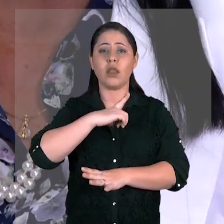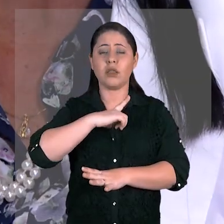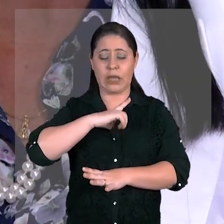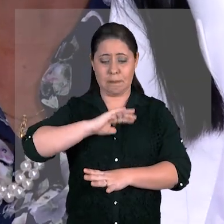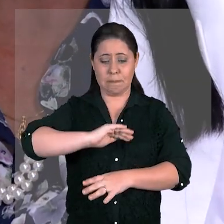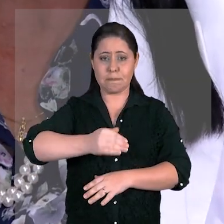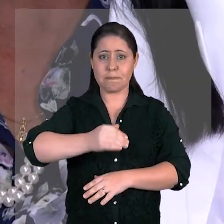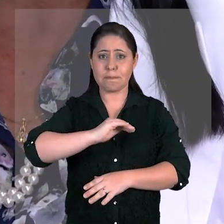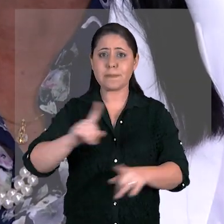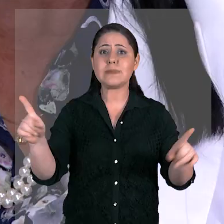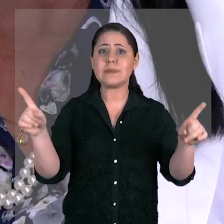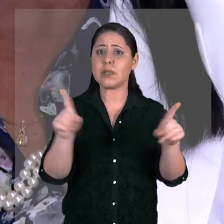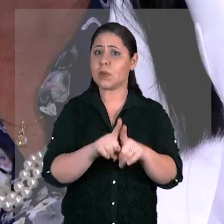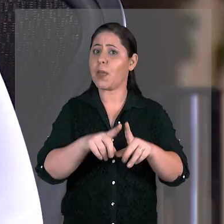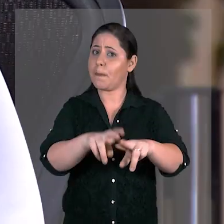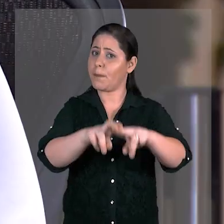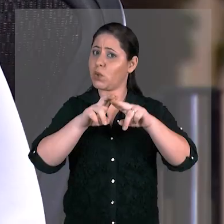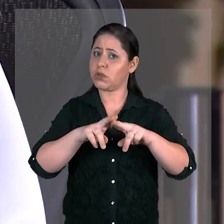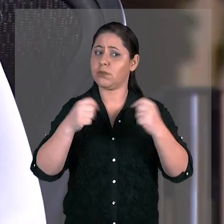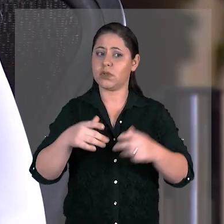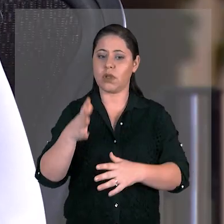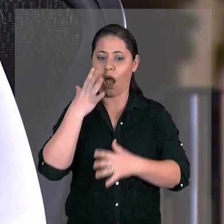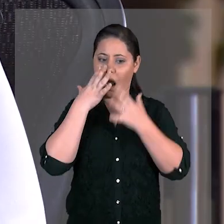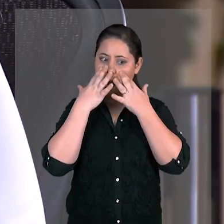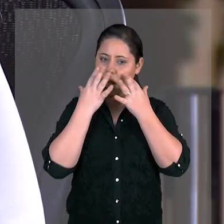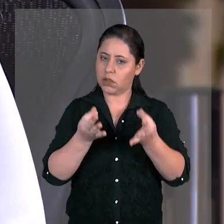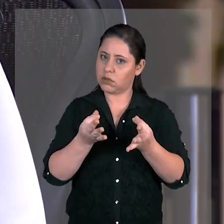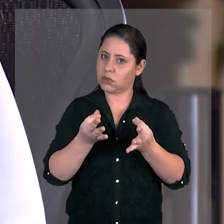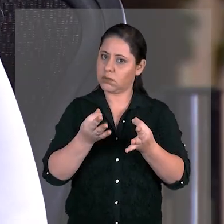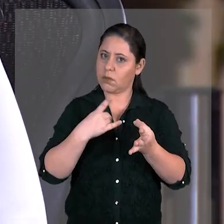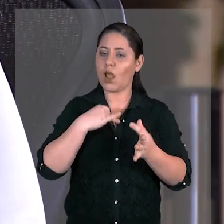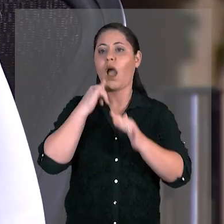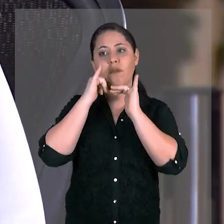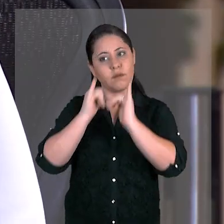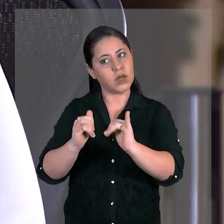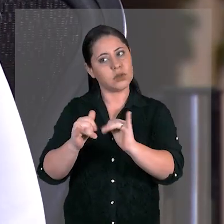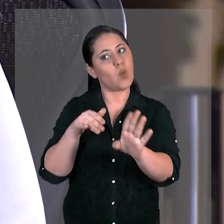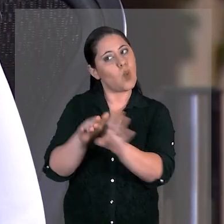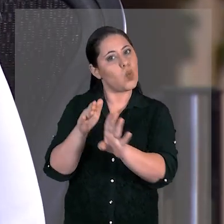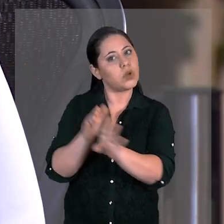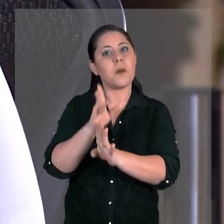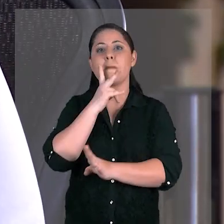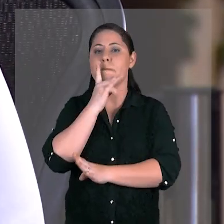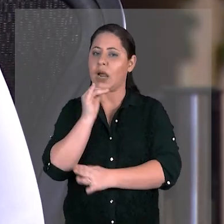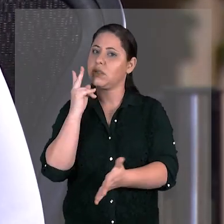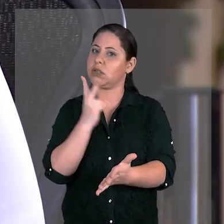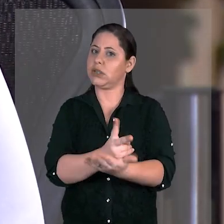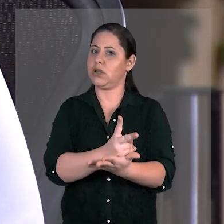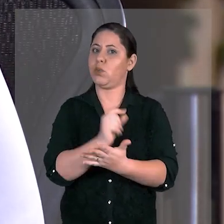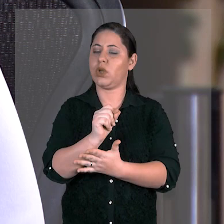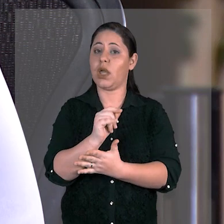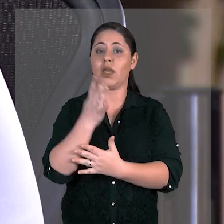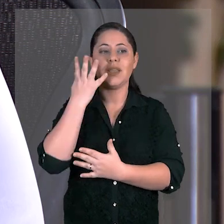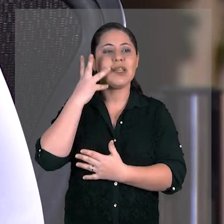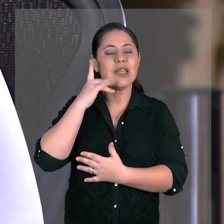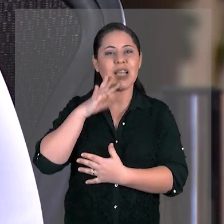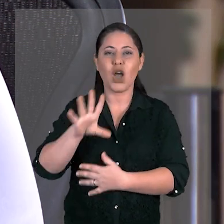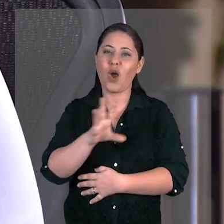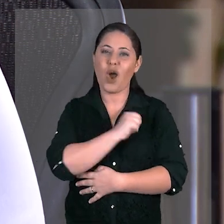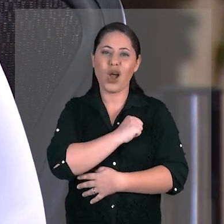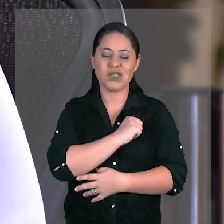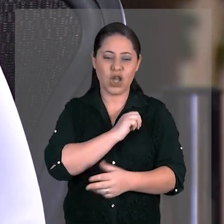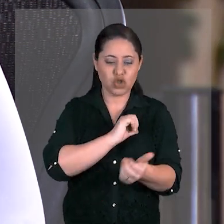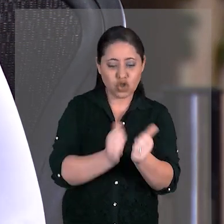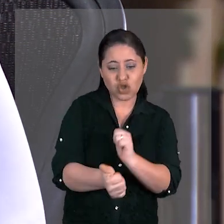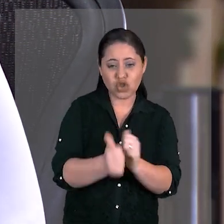sim. Por isso que a gente tem que ficar alerta. E eu alerto sempre os pais no seguinte sentido, as crianças gostam muito de